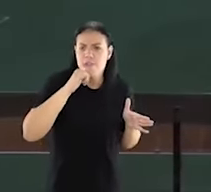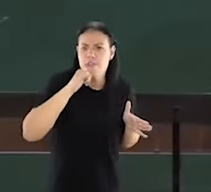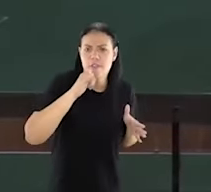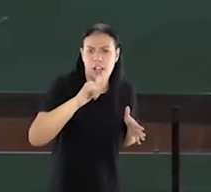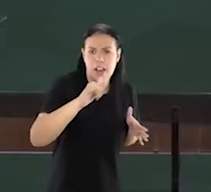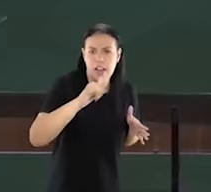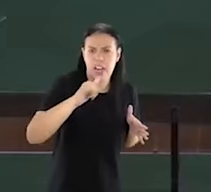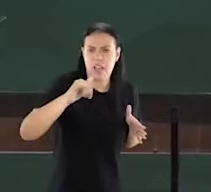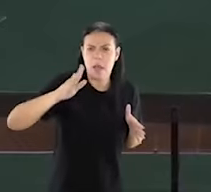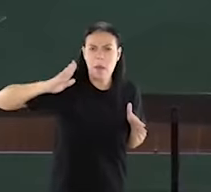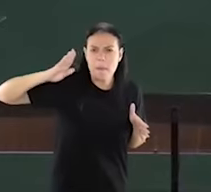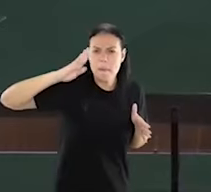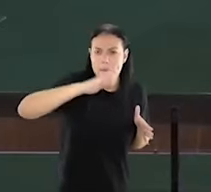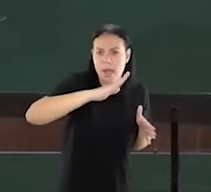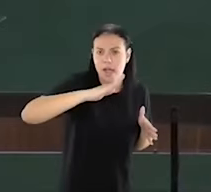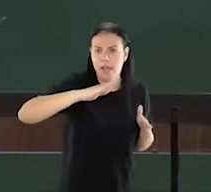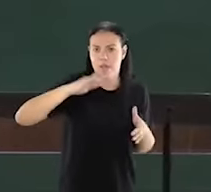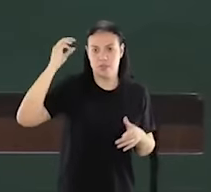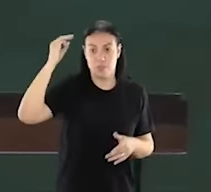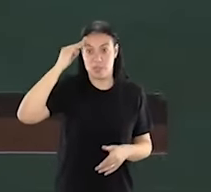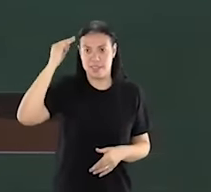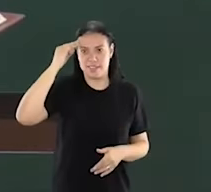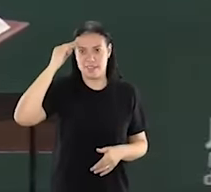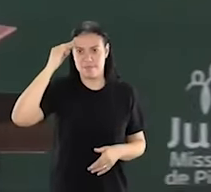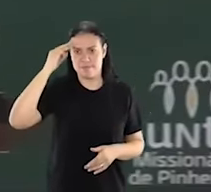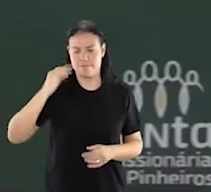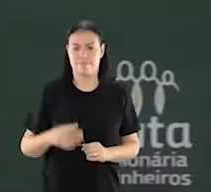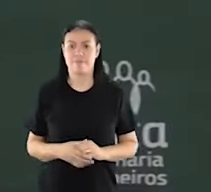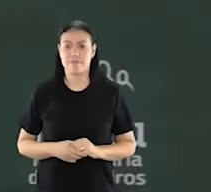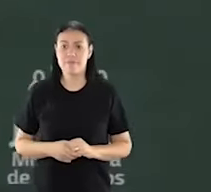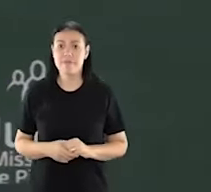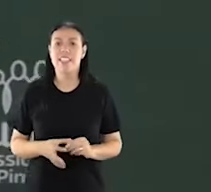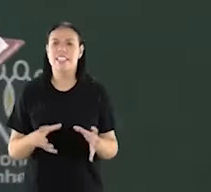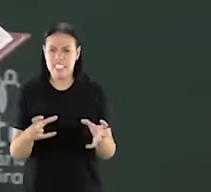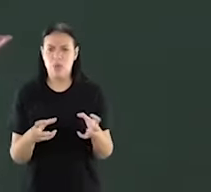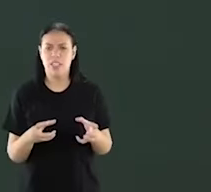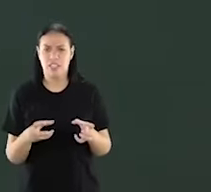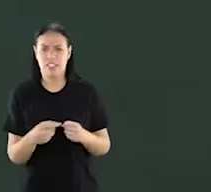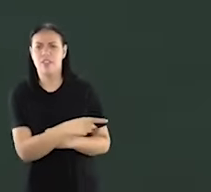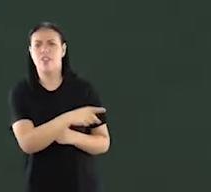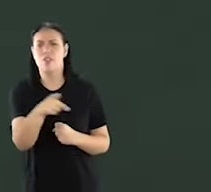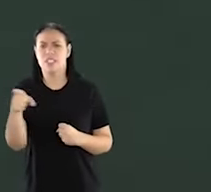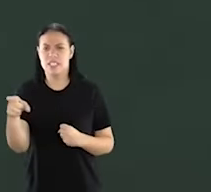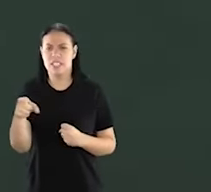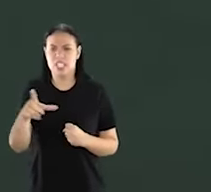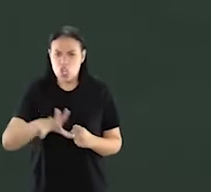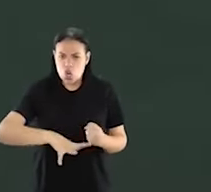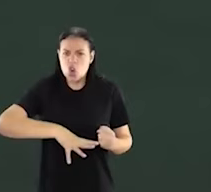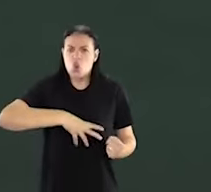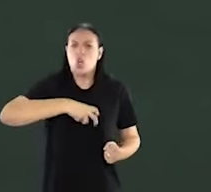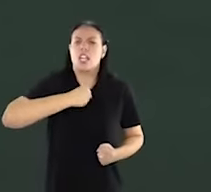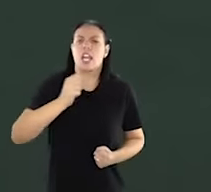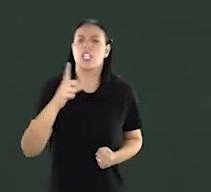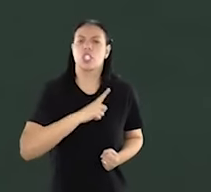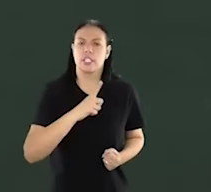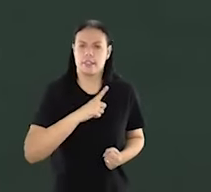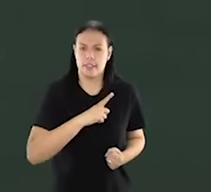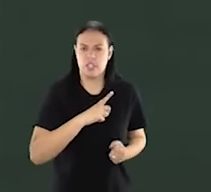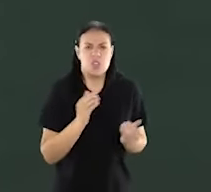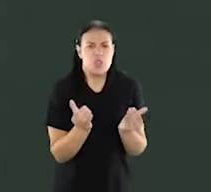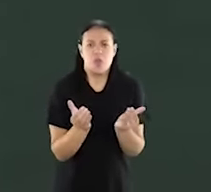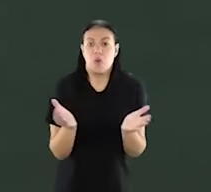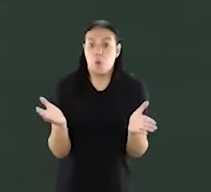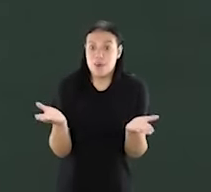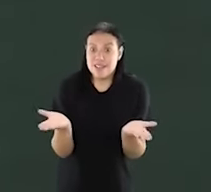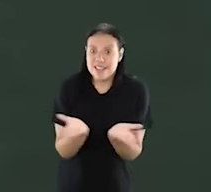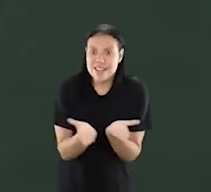Então eu quero encorajar você o seguinte: não ser um crente porcelana, não ser um crente mimado, não